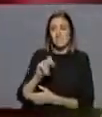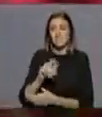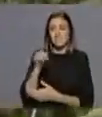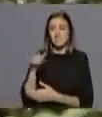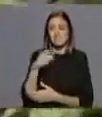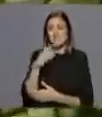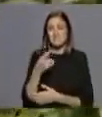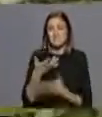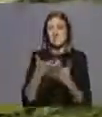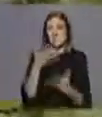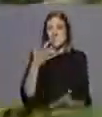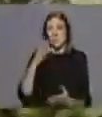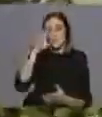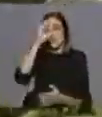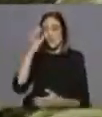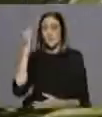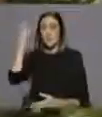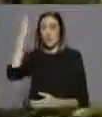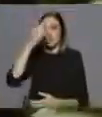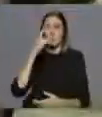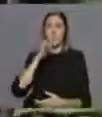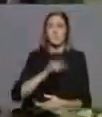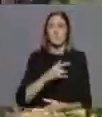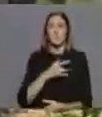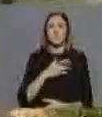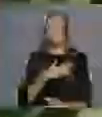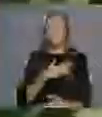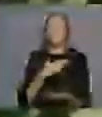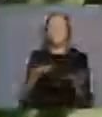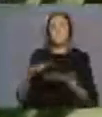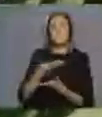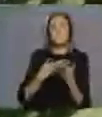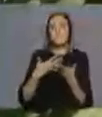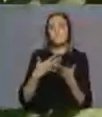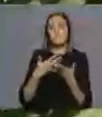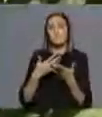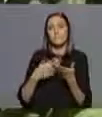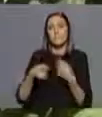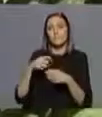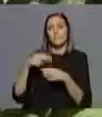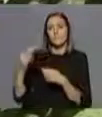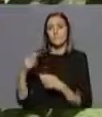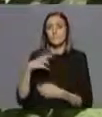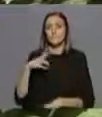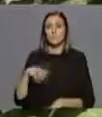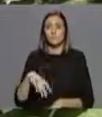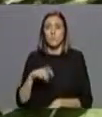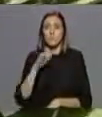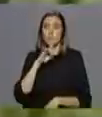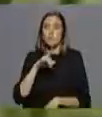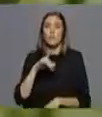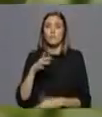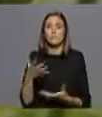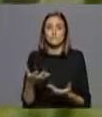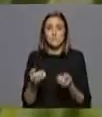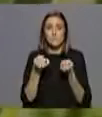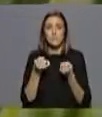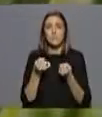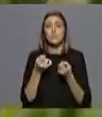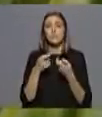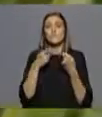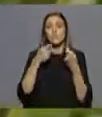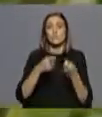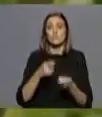da República e a Agência para o Investimento e Comércio Externo de Portugal, que permitiu uma forte captação de investimento estrangeiro